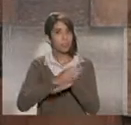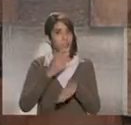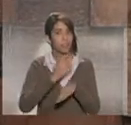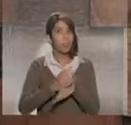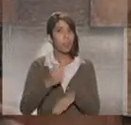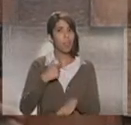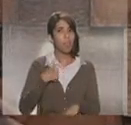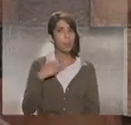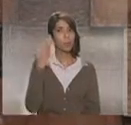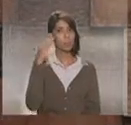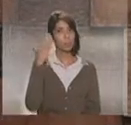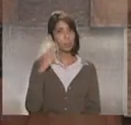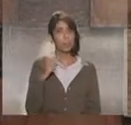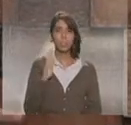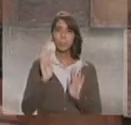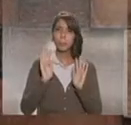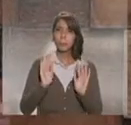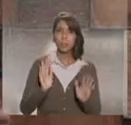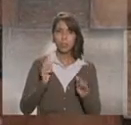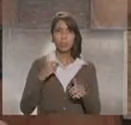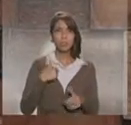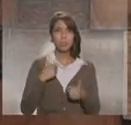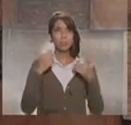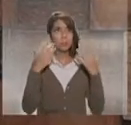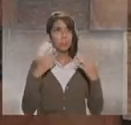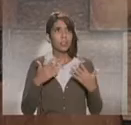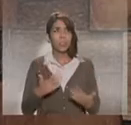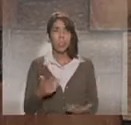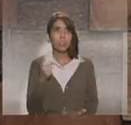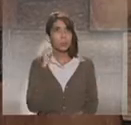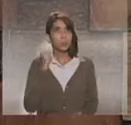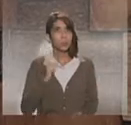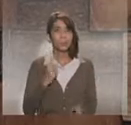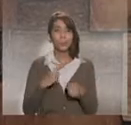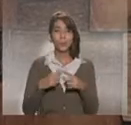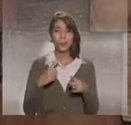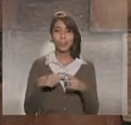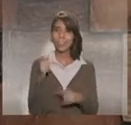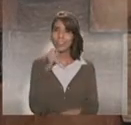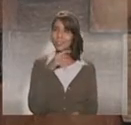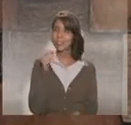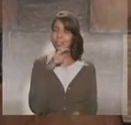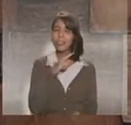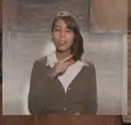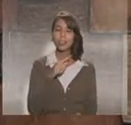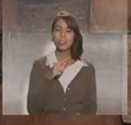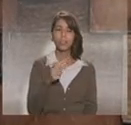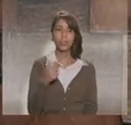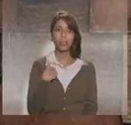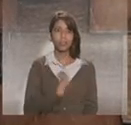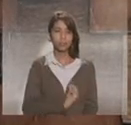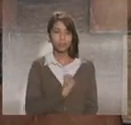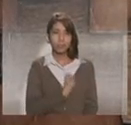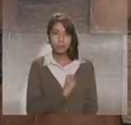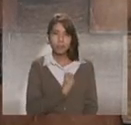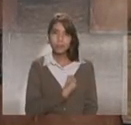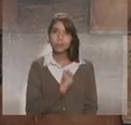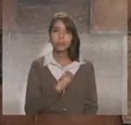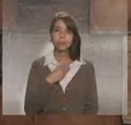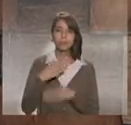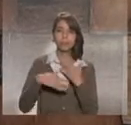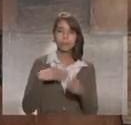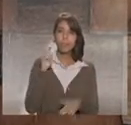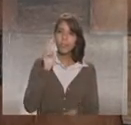mas não sei dizer 'eu engraçado porque tem uma coisa nessa vida do que o que eu presenciei do meu pai